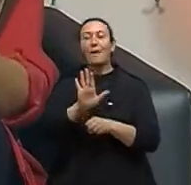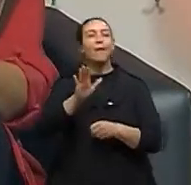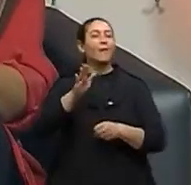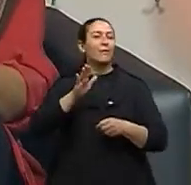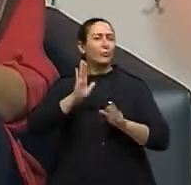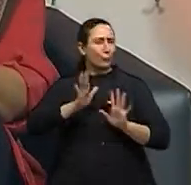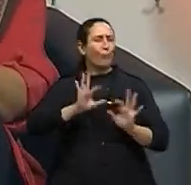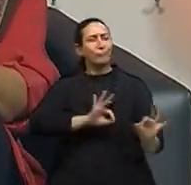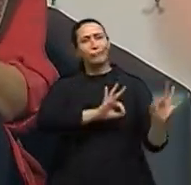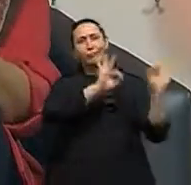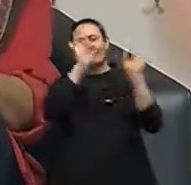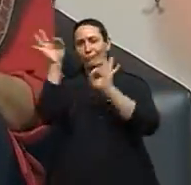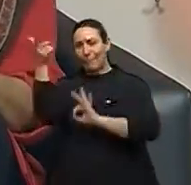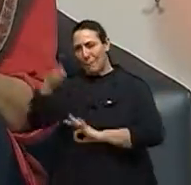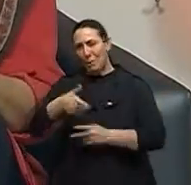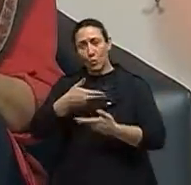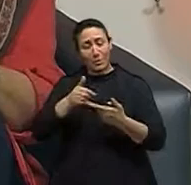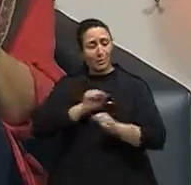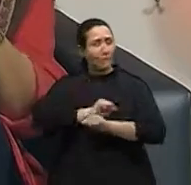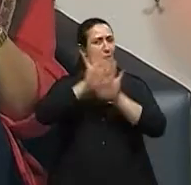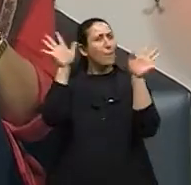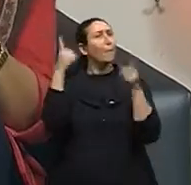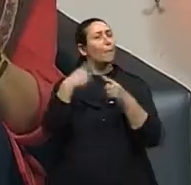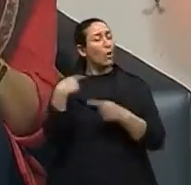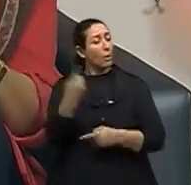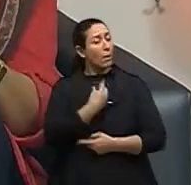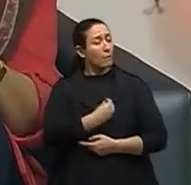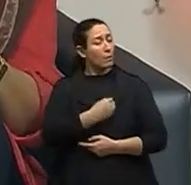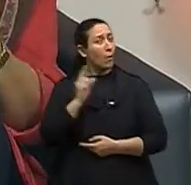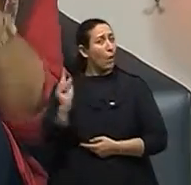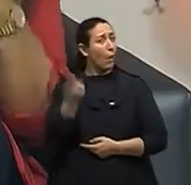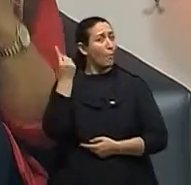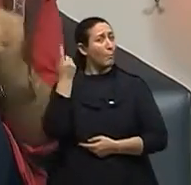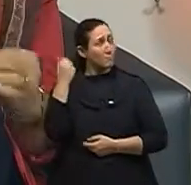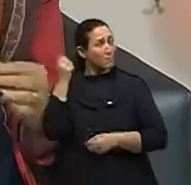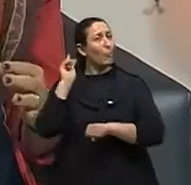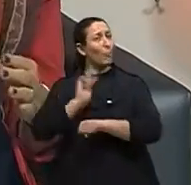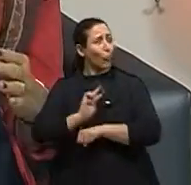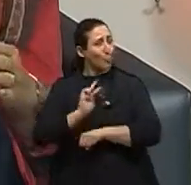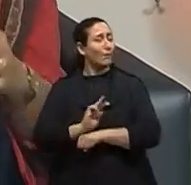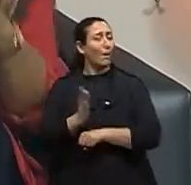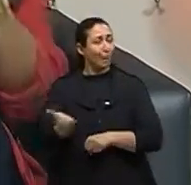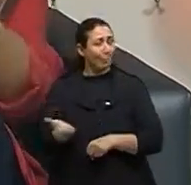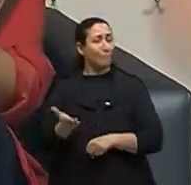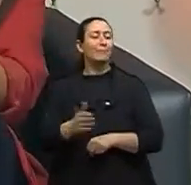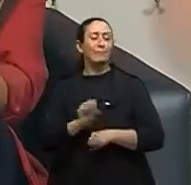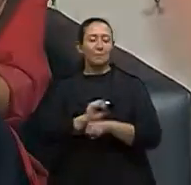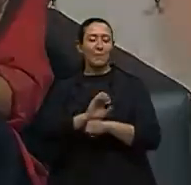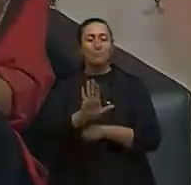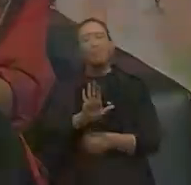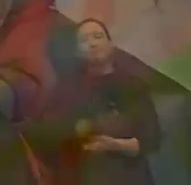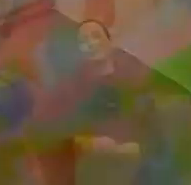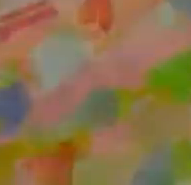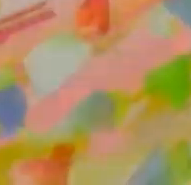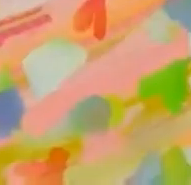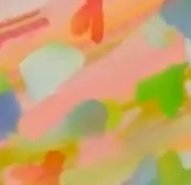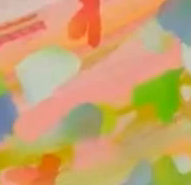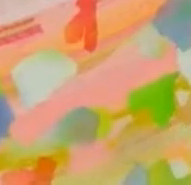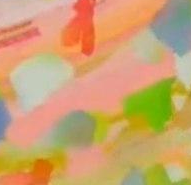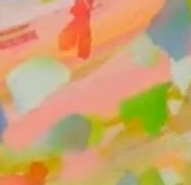tem mais esclarecimento porque a nossa vida é uma só cada uma tem que cuidar da sua né já